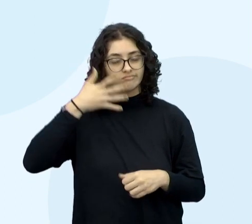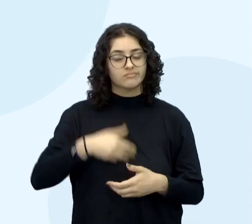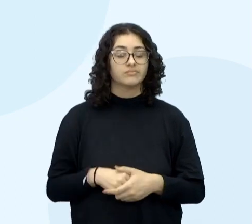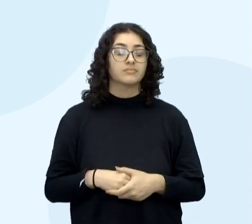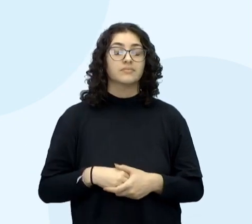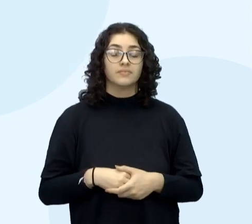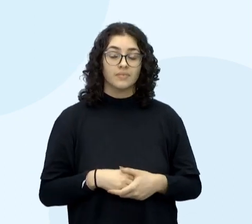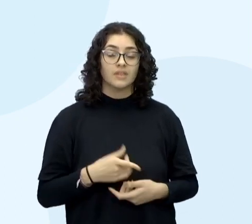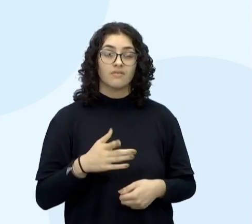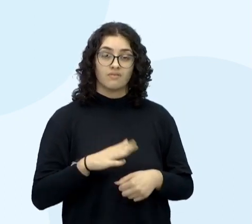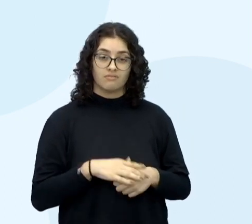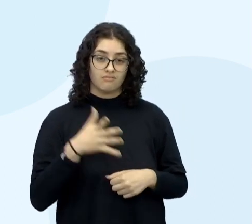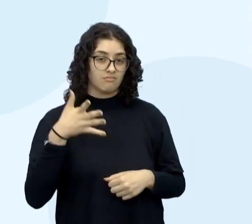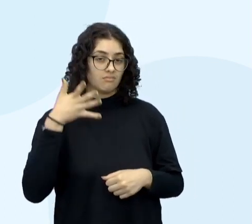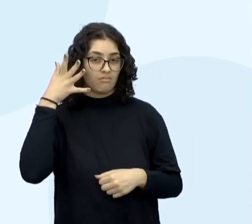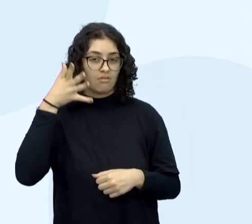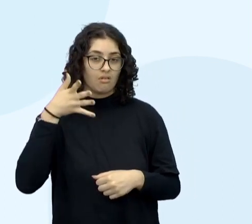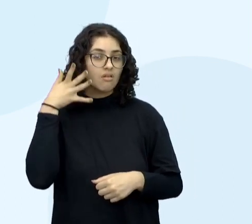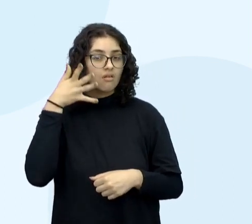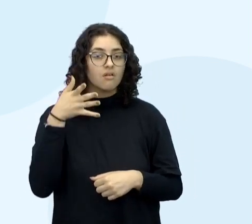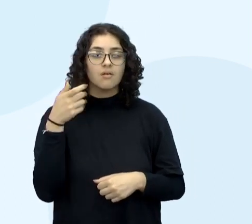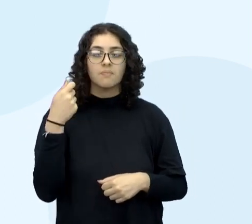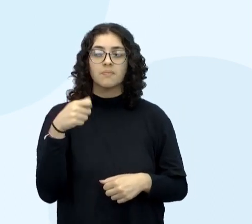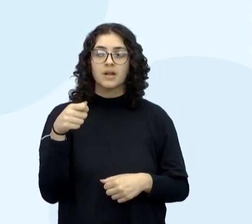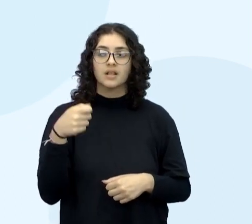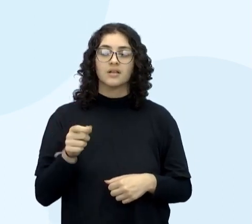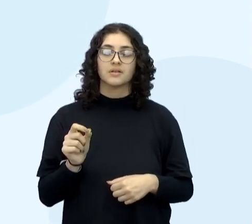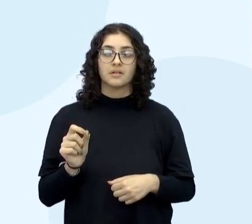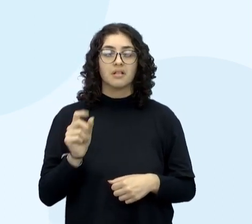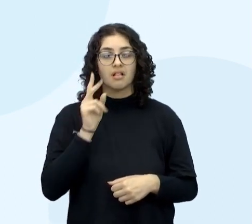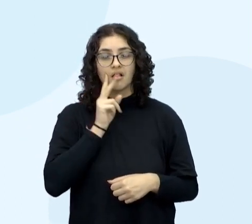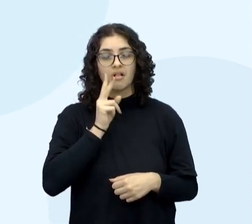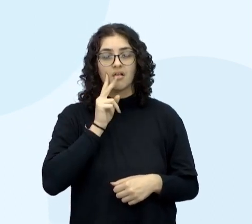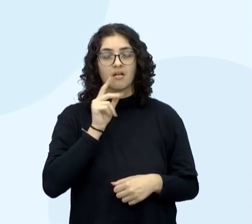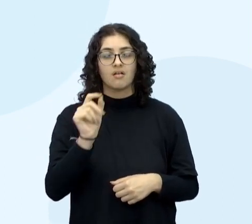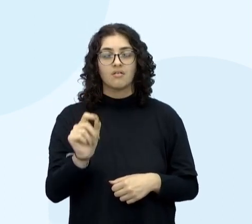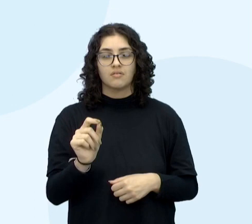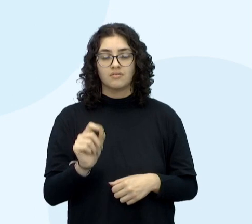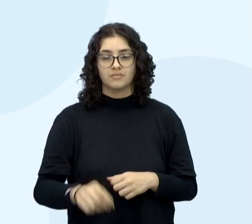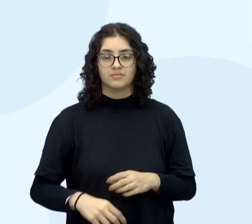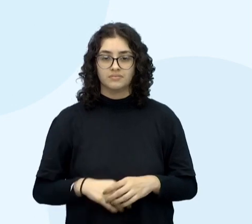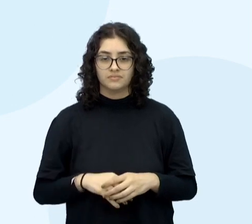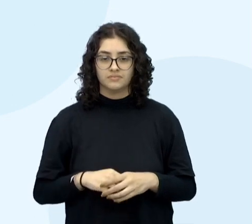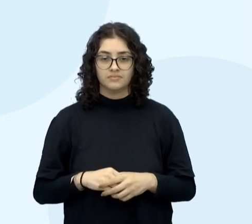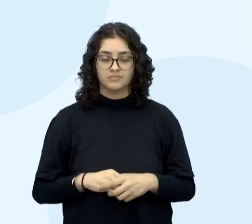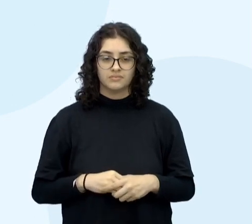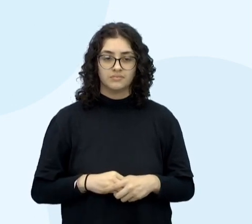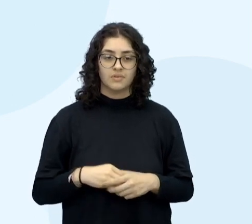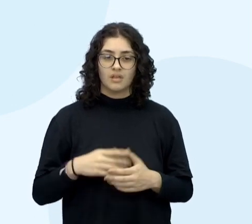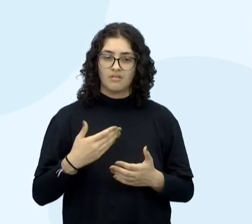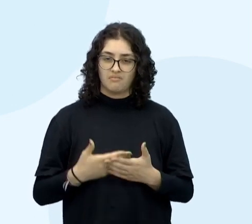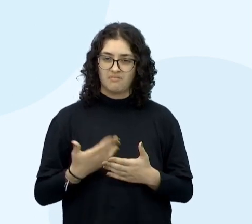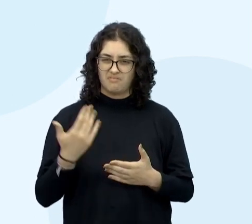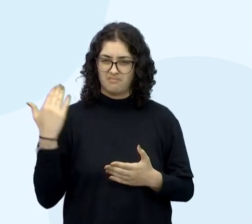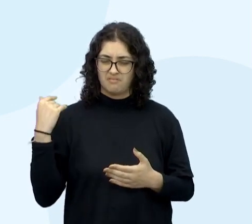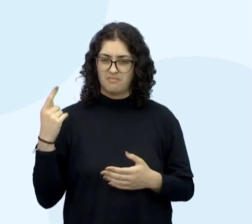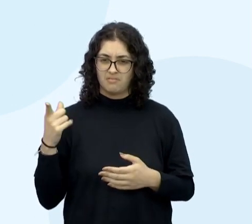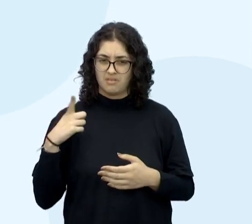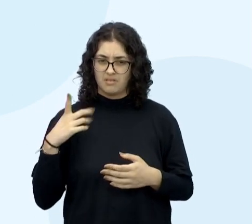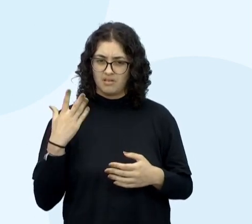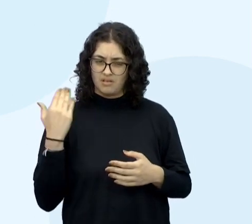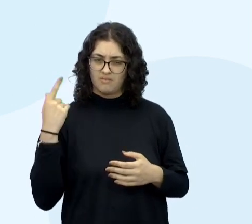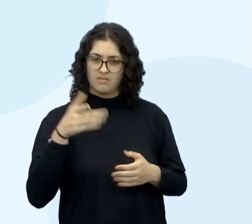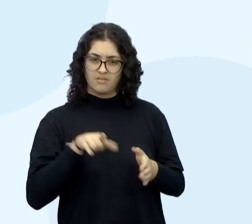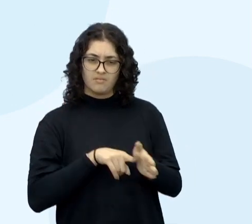a construir esse TED, vamos lembrar ou relembrar algo que você fez nesse sentido. Você fez uma